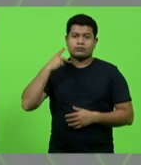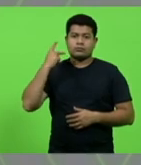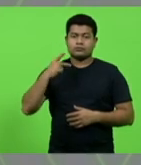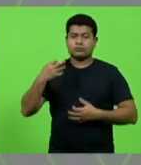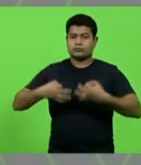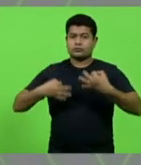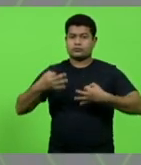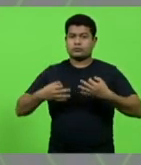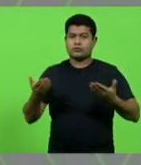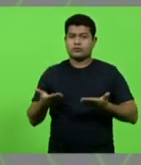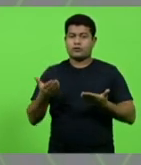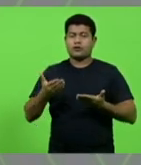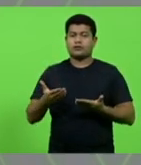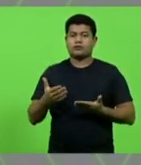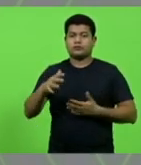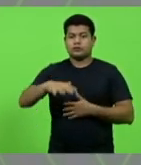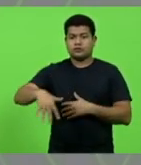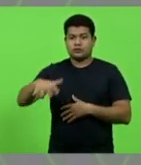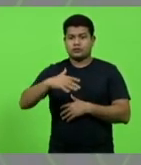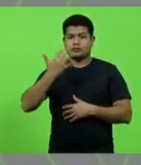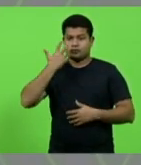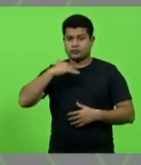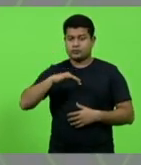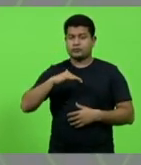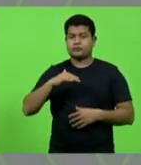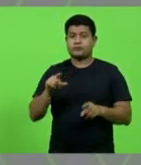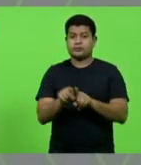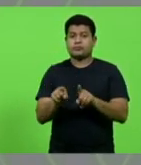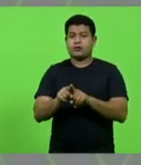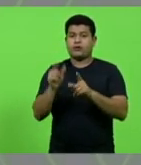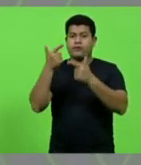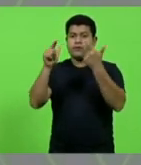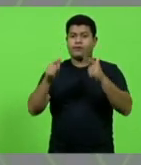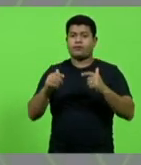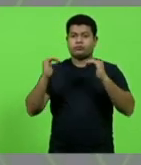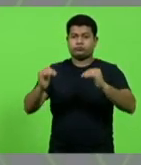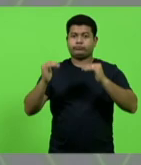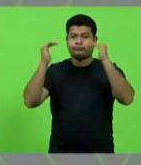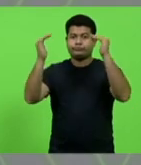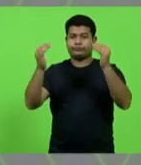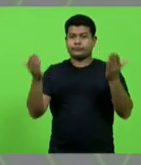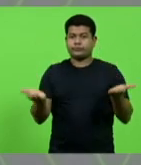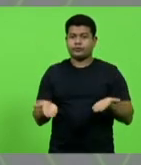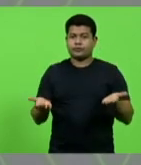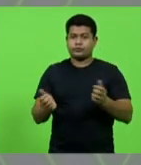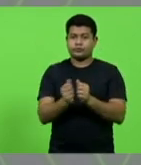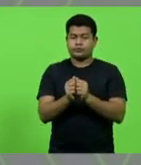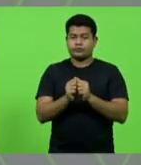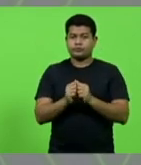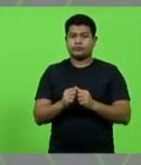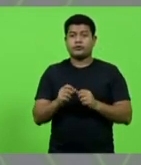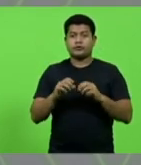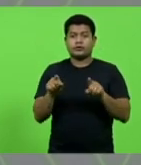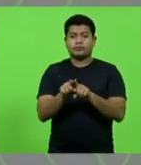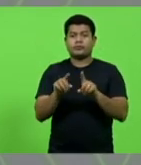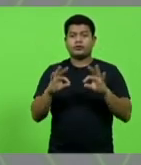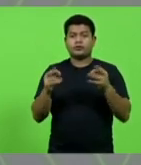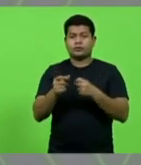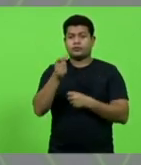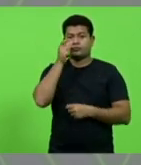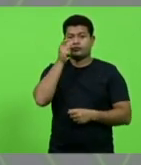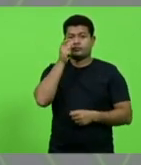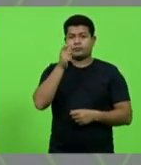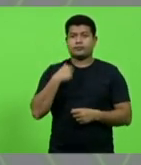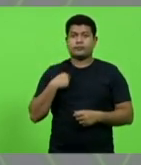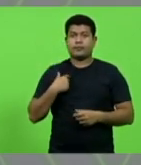está aqui conosco também, e as demais autoridades que estão, né, nesta audiência pública e a todos que nos assistem. Eu gostaria